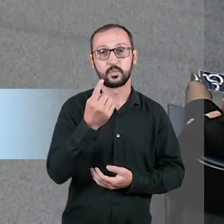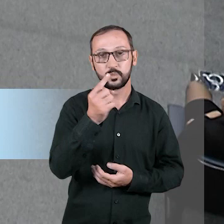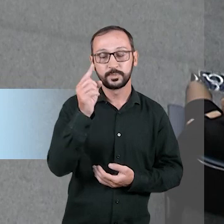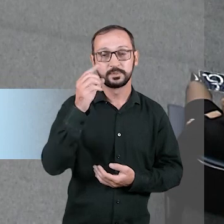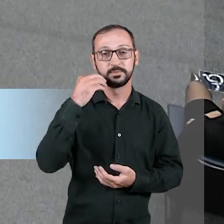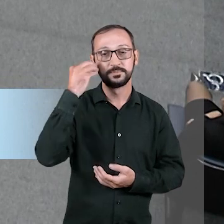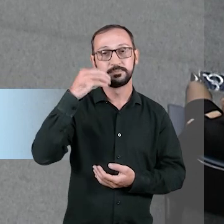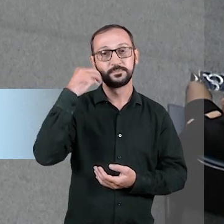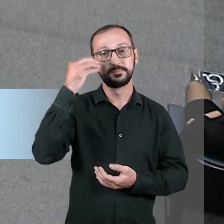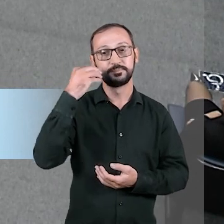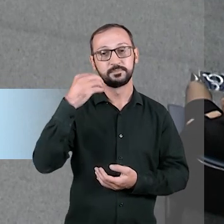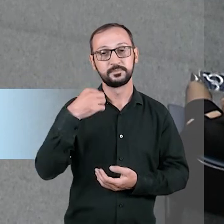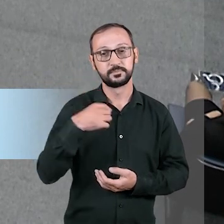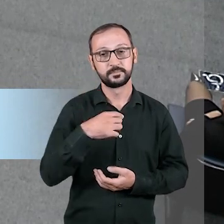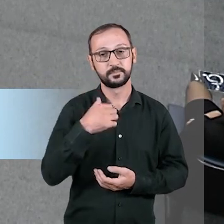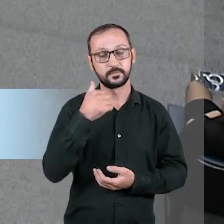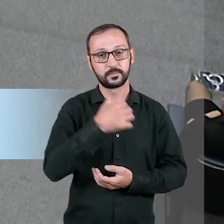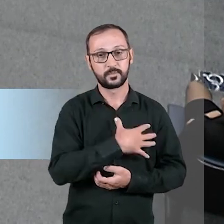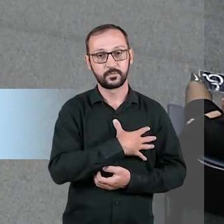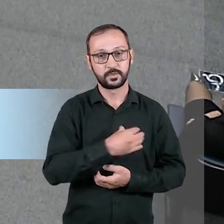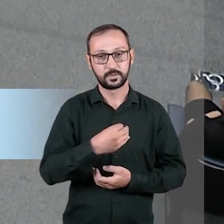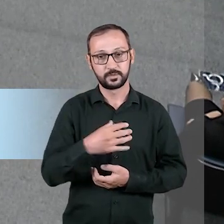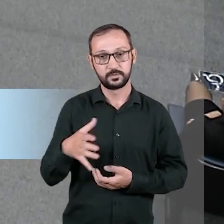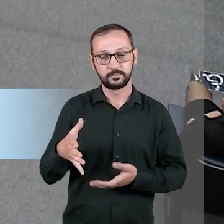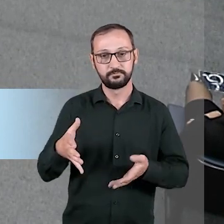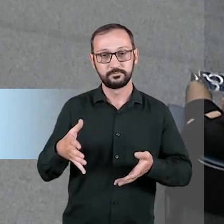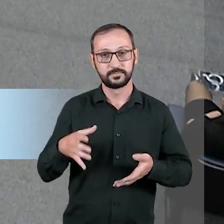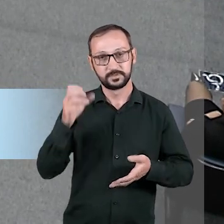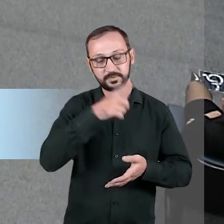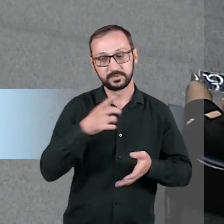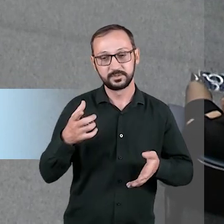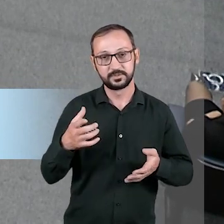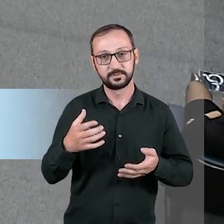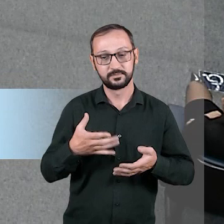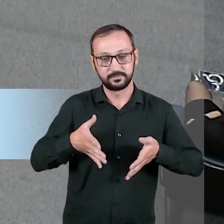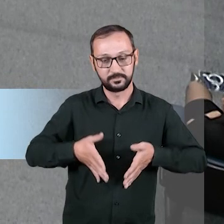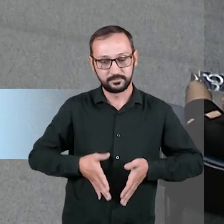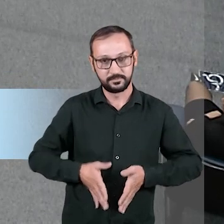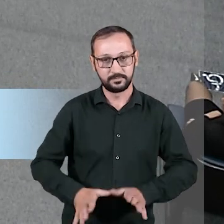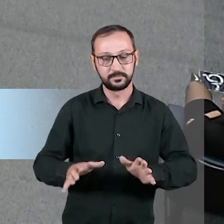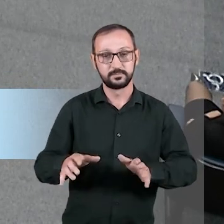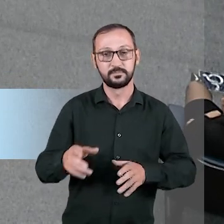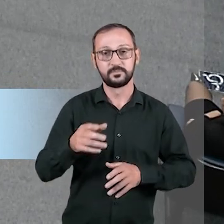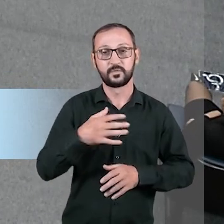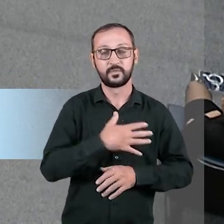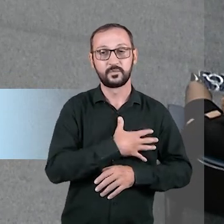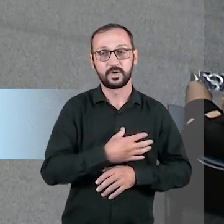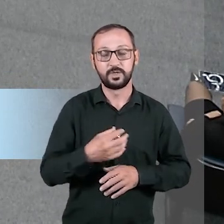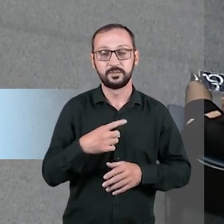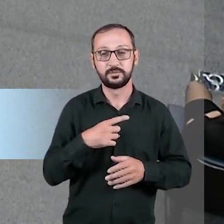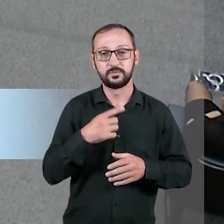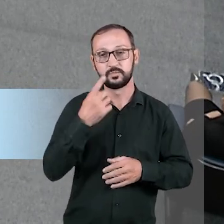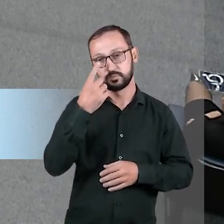uma experiência. O meu filho perdeu a mãe de uma maneira muito, muito dolorida e ficou no processo de